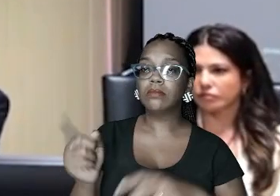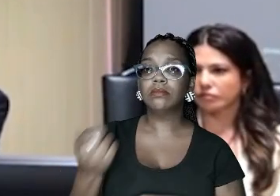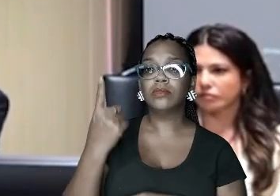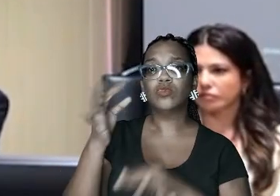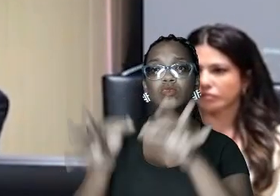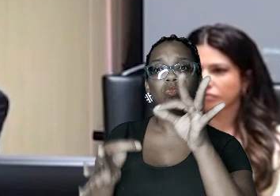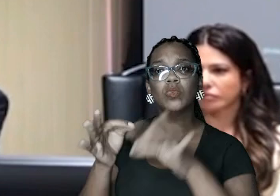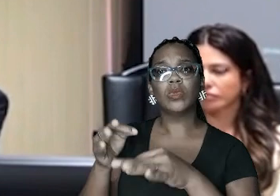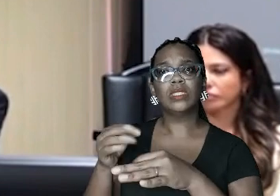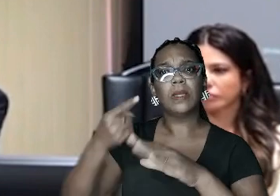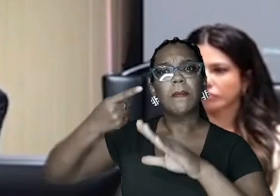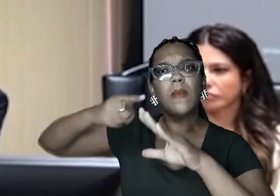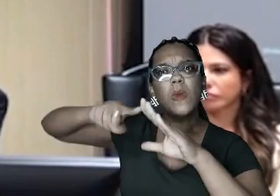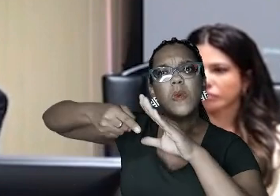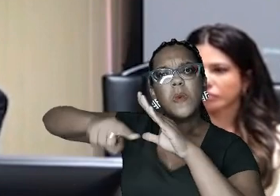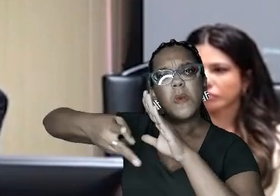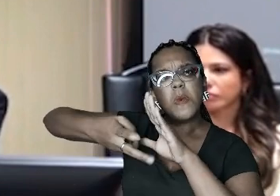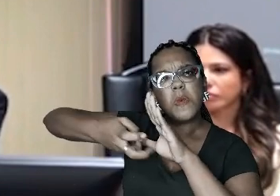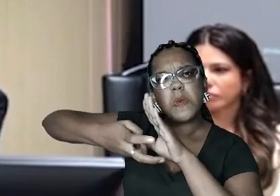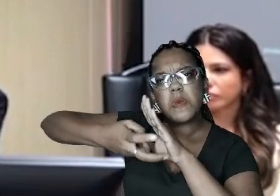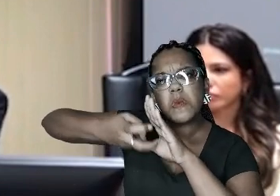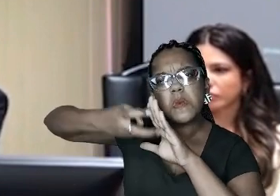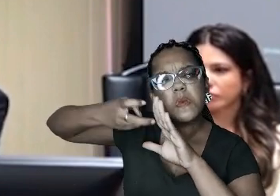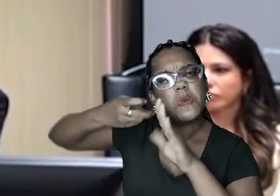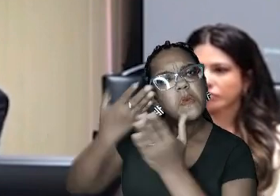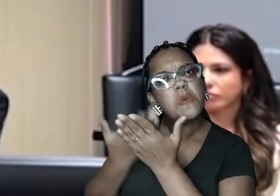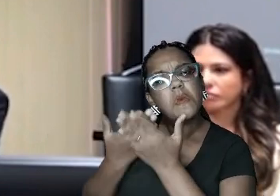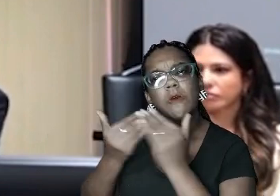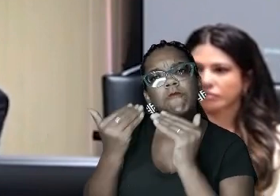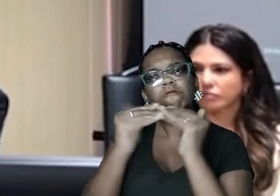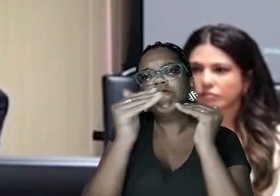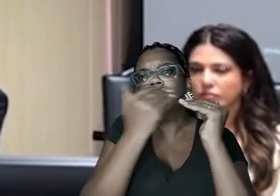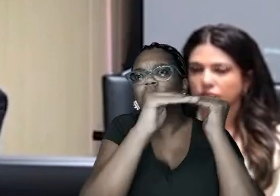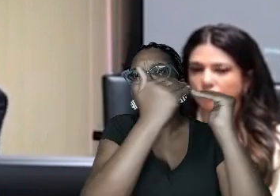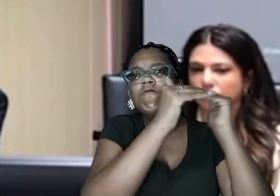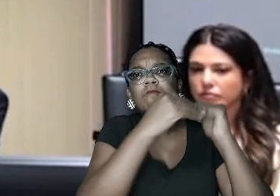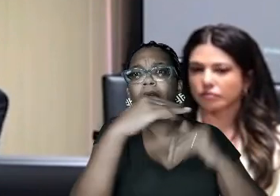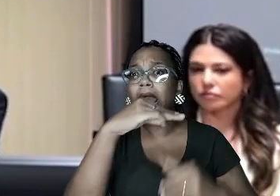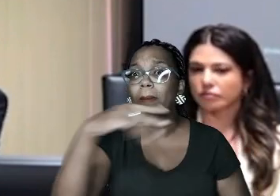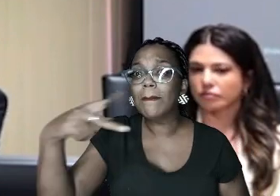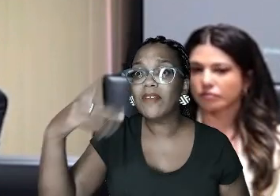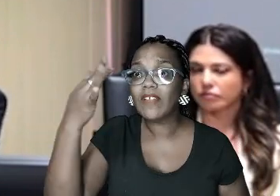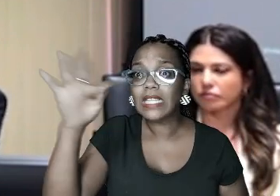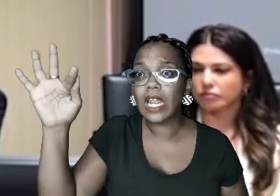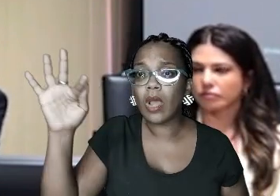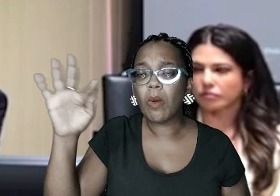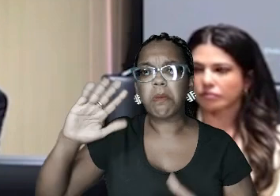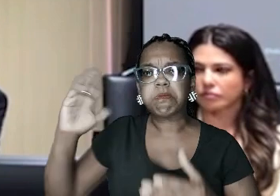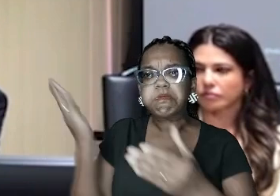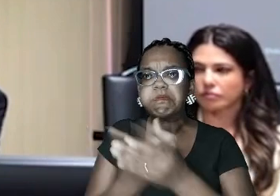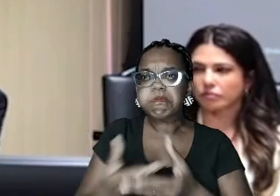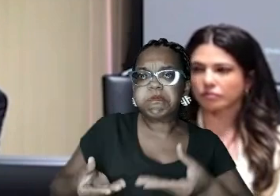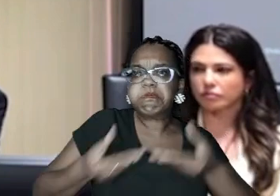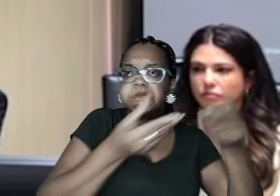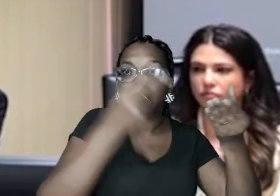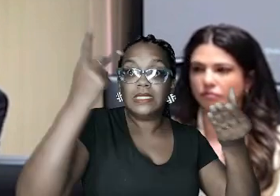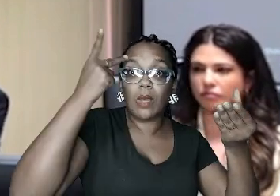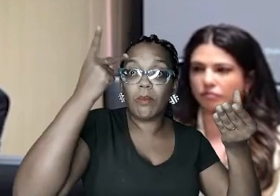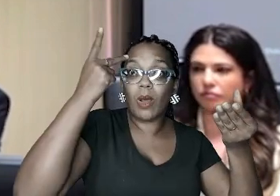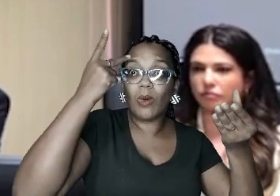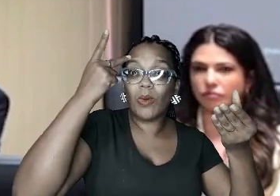mais interagindo sobre os temas o juiz ele se aprofundou naquele assunto ele discordou da manifestação do Ministério Público Federal